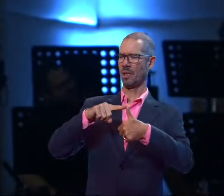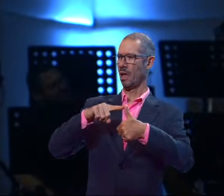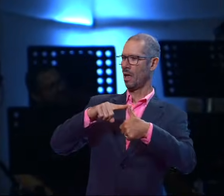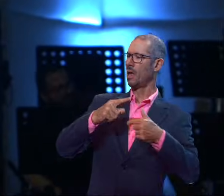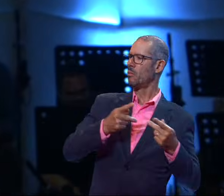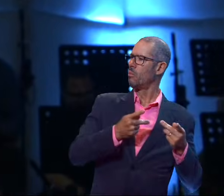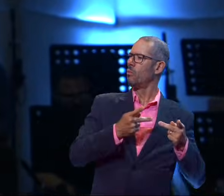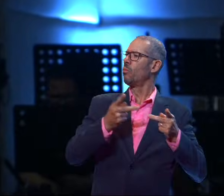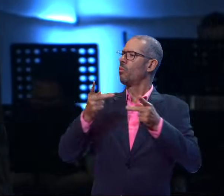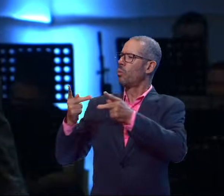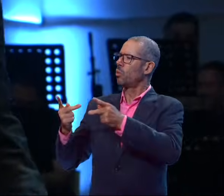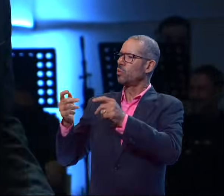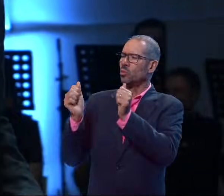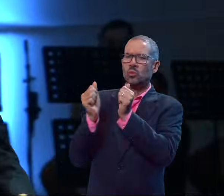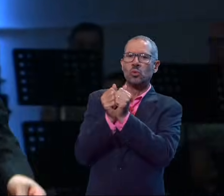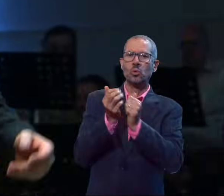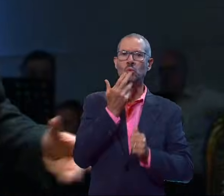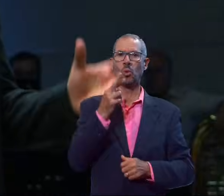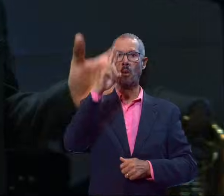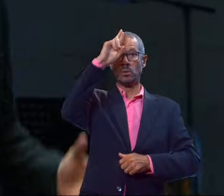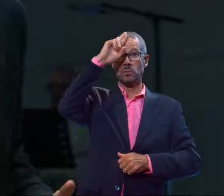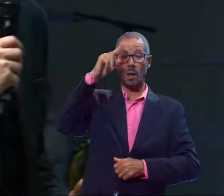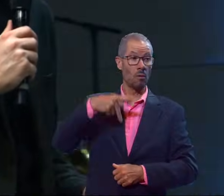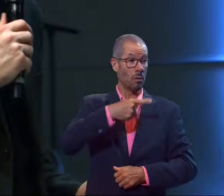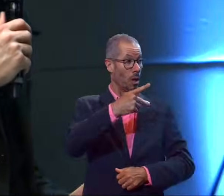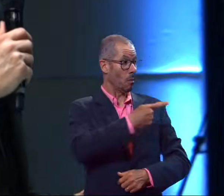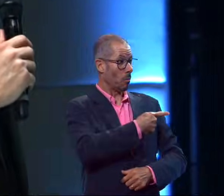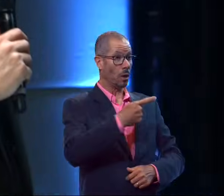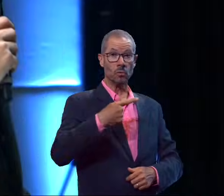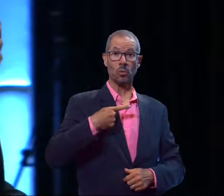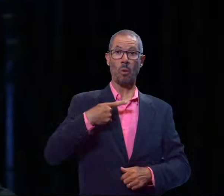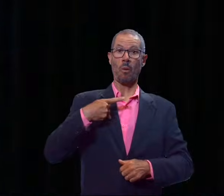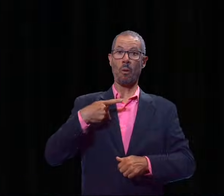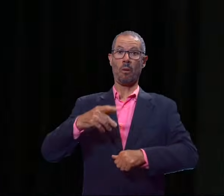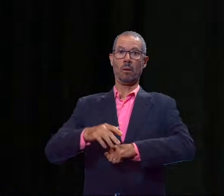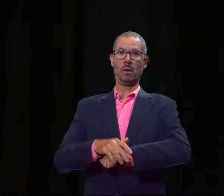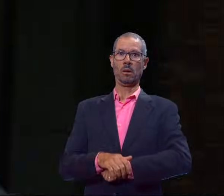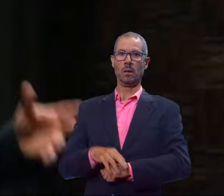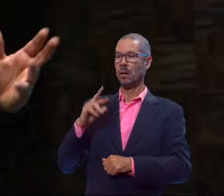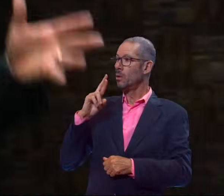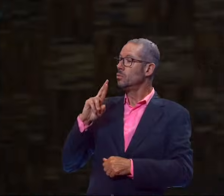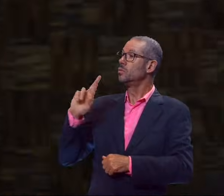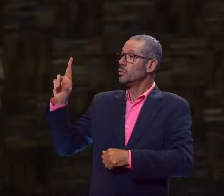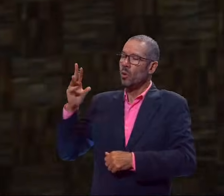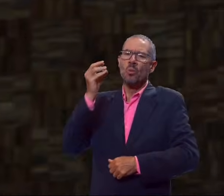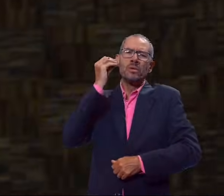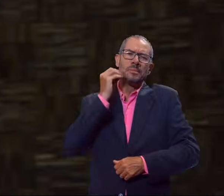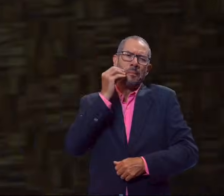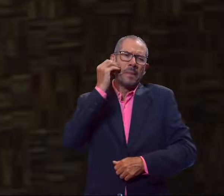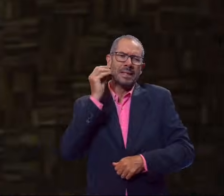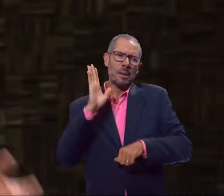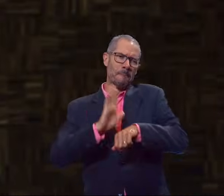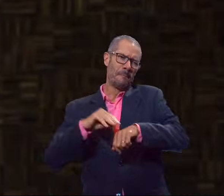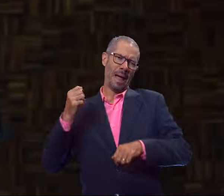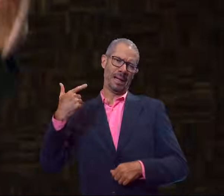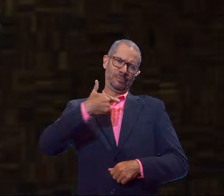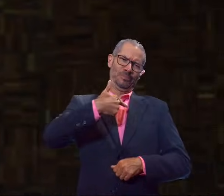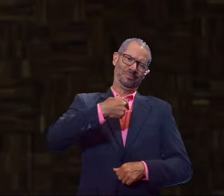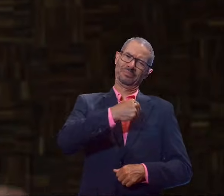para almoçar. E falei: pastor, o senhor tem mais experiência que eu,